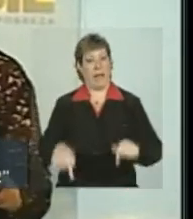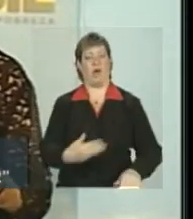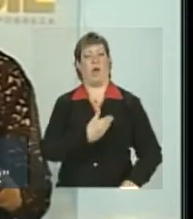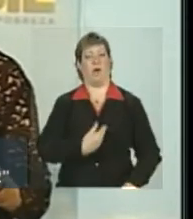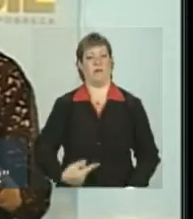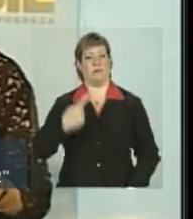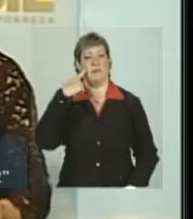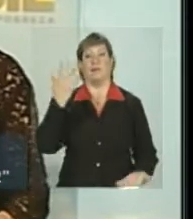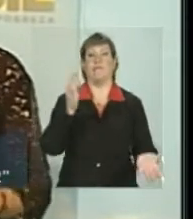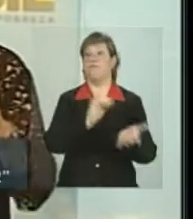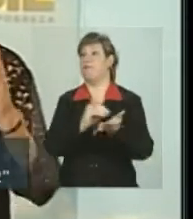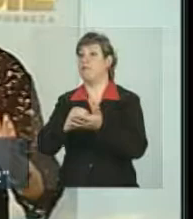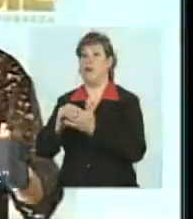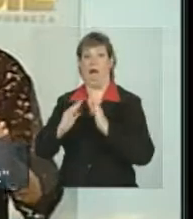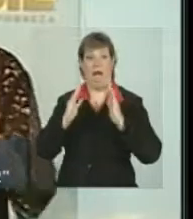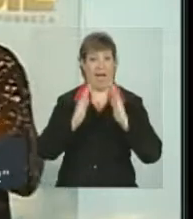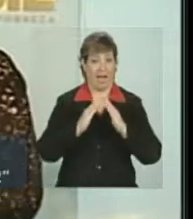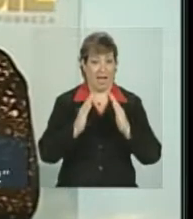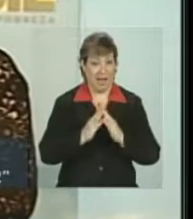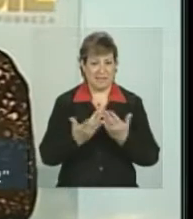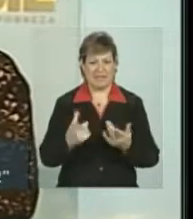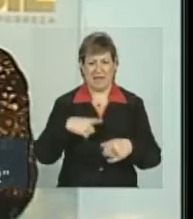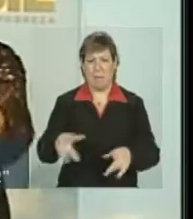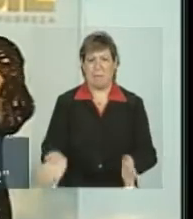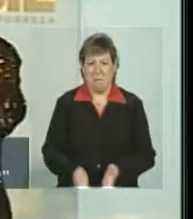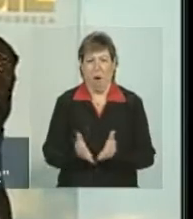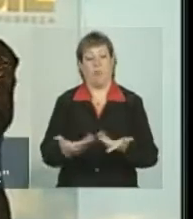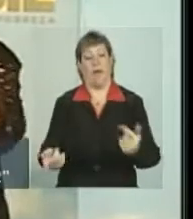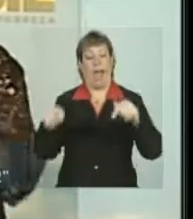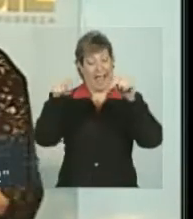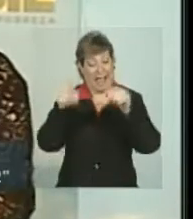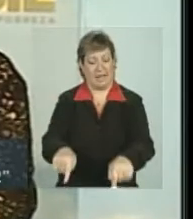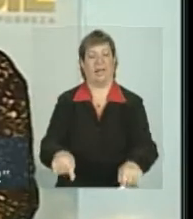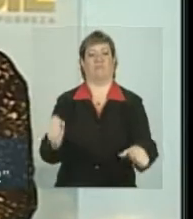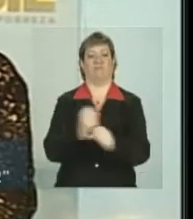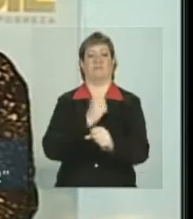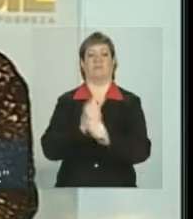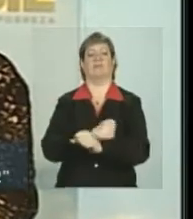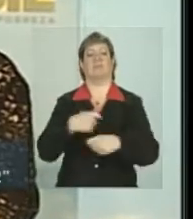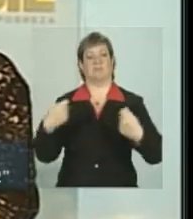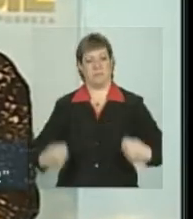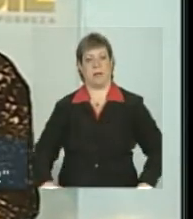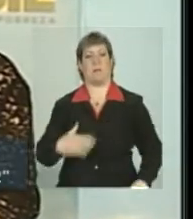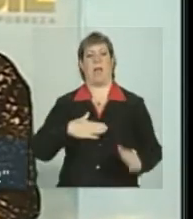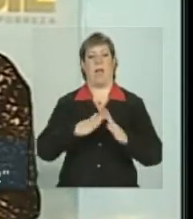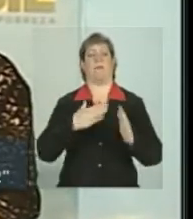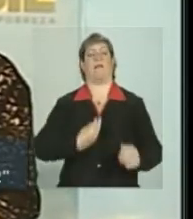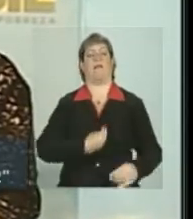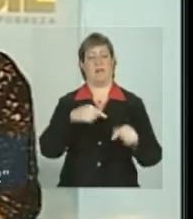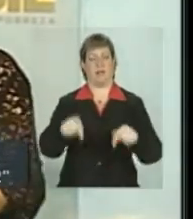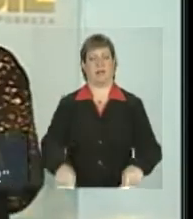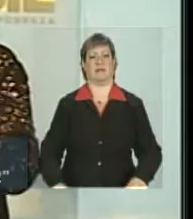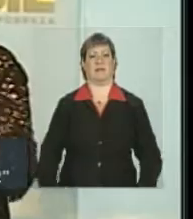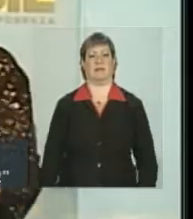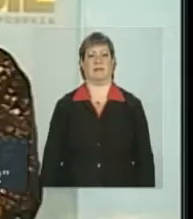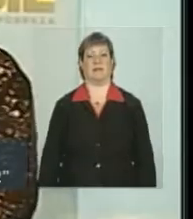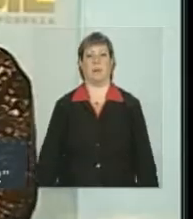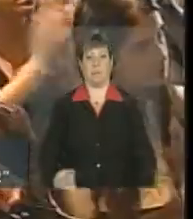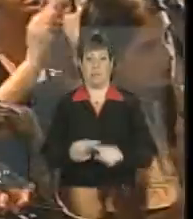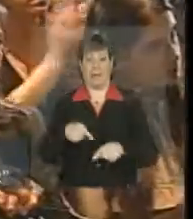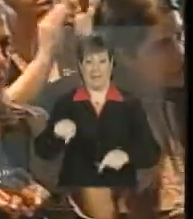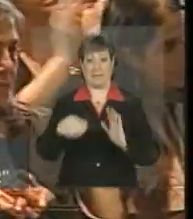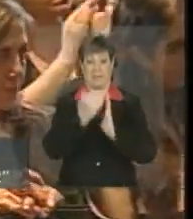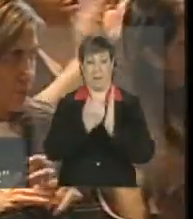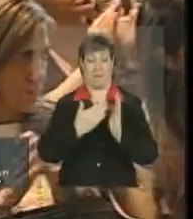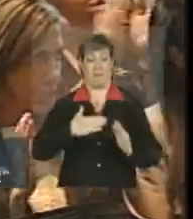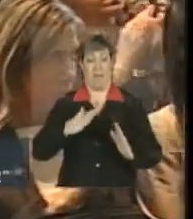Falta casa, e além disso, tem miséria, é ali que tem de estar o Minha Casa Minha Vida. Porque o Minha Casa